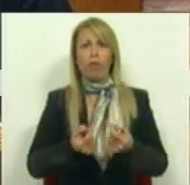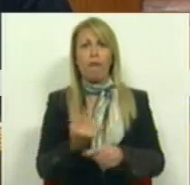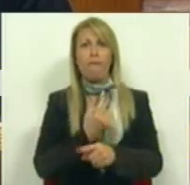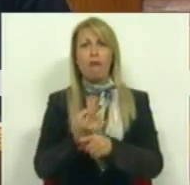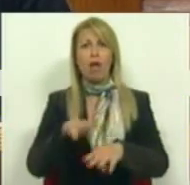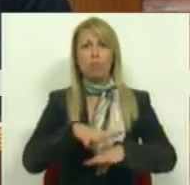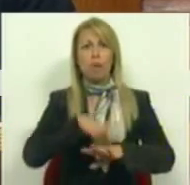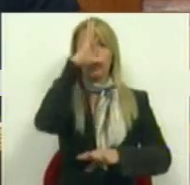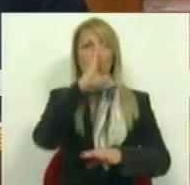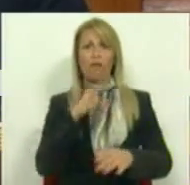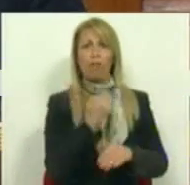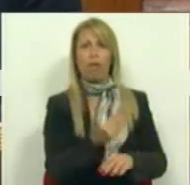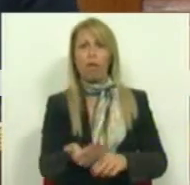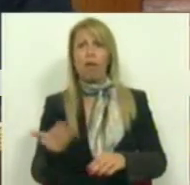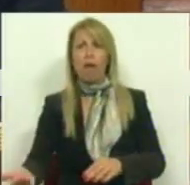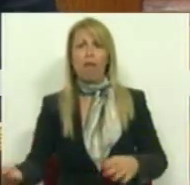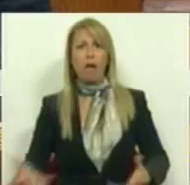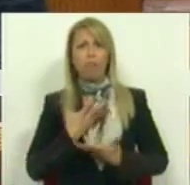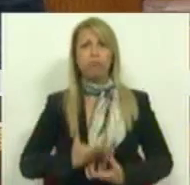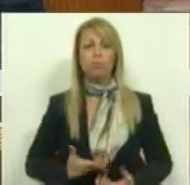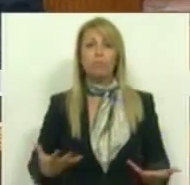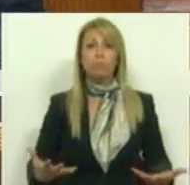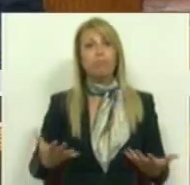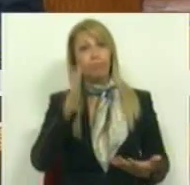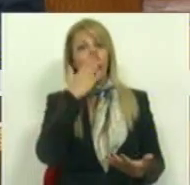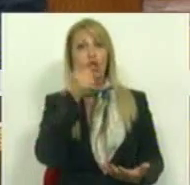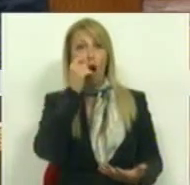do Governo. Pelos vistos, há homens e mulheres que